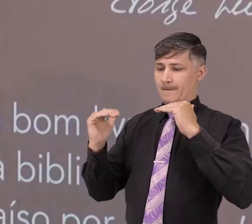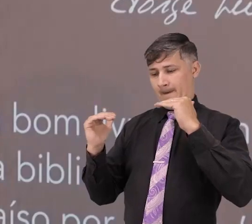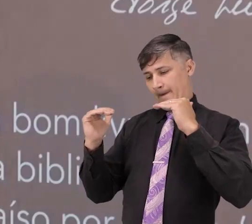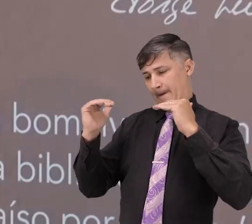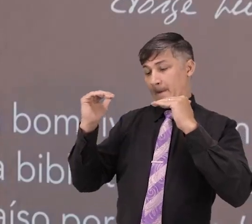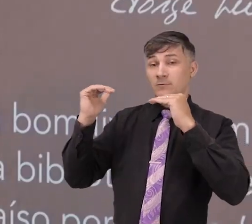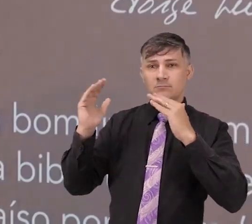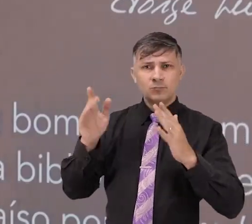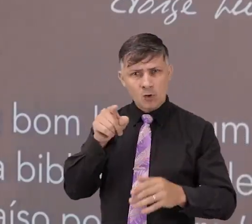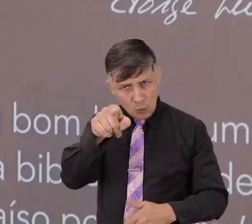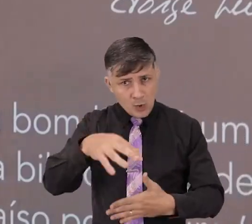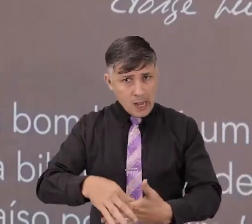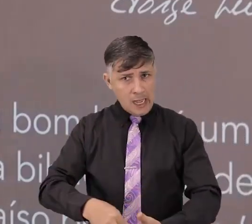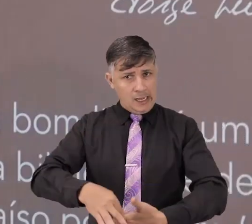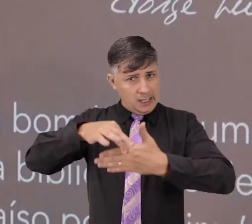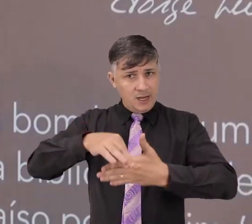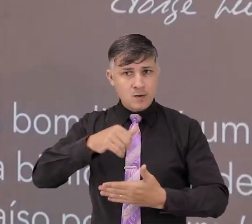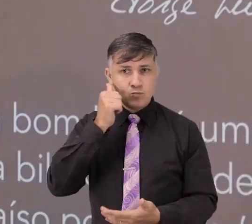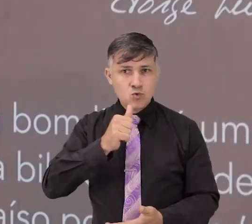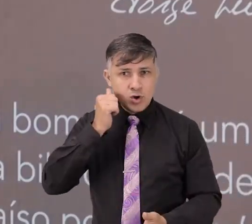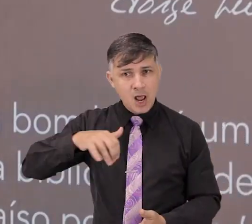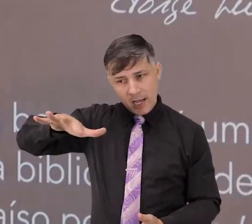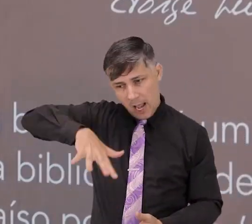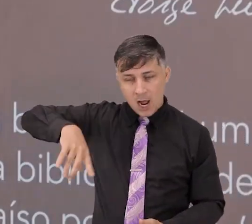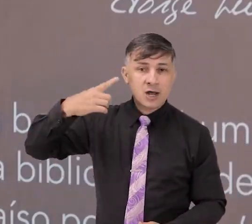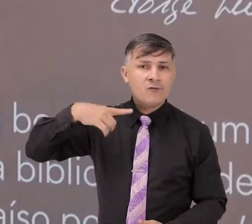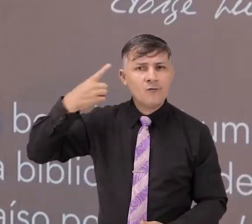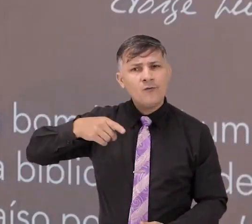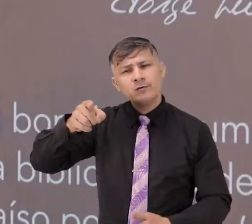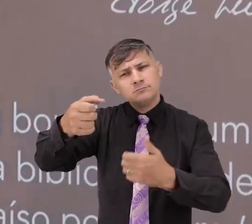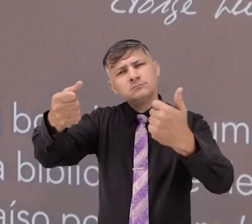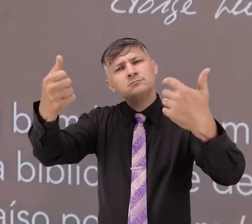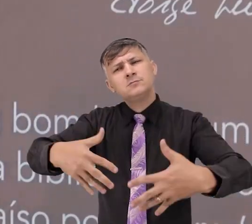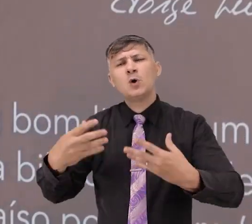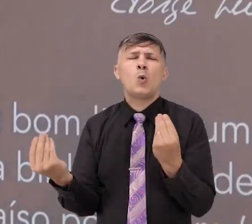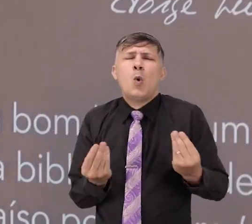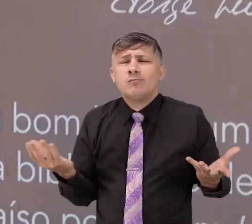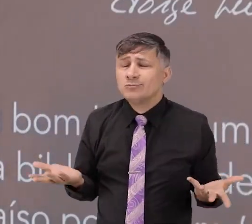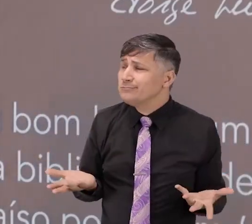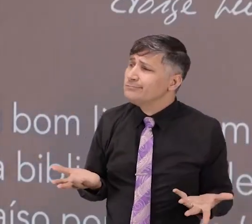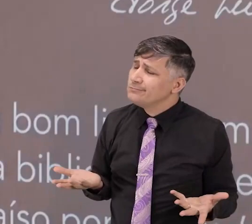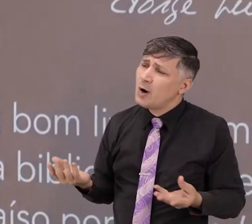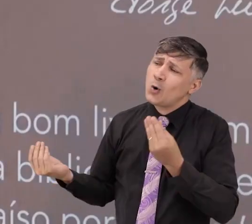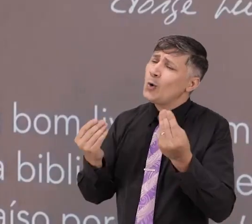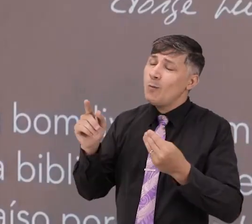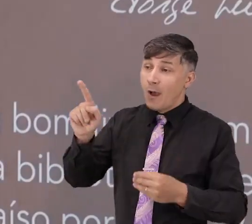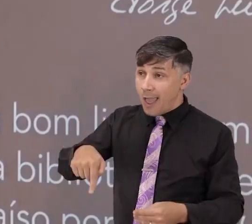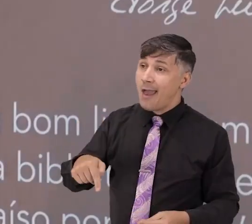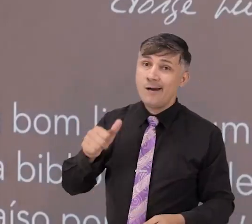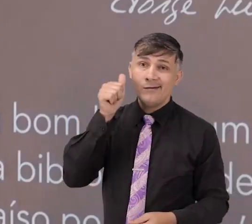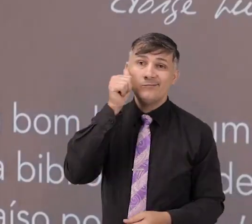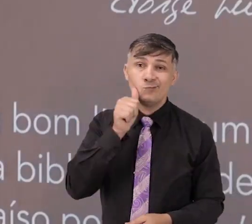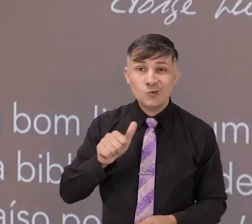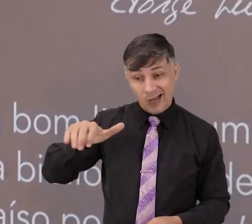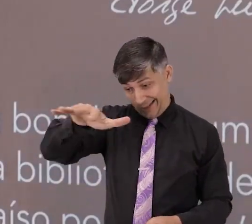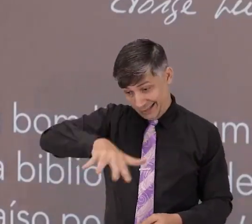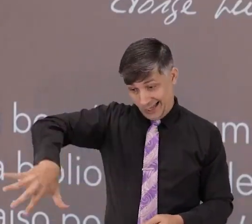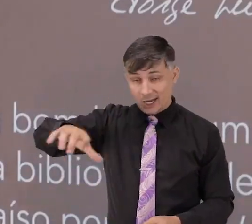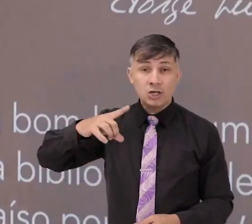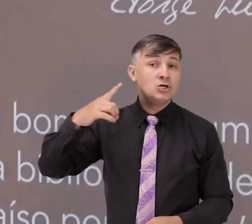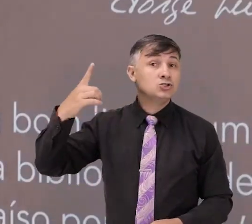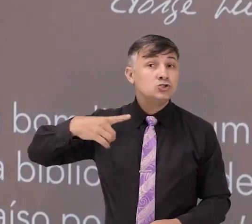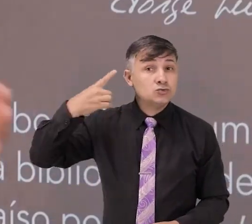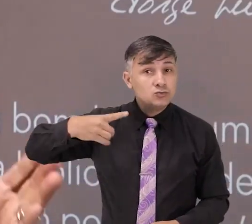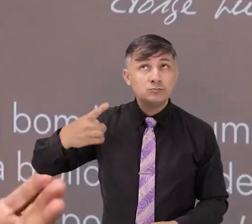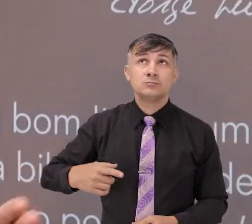liderança feminina na advocacia, me dê um diagnóstico. Como é a mulher na